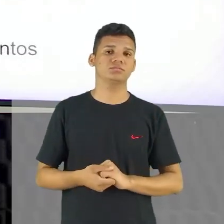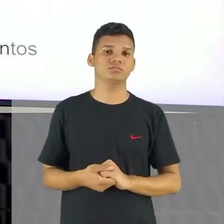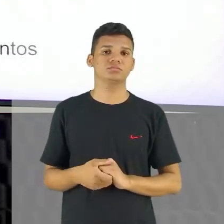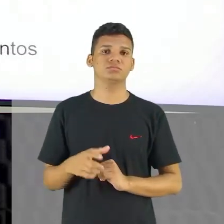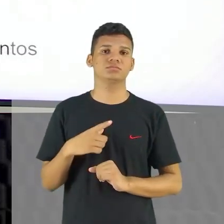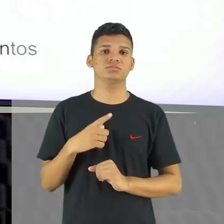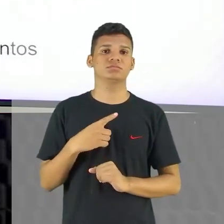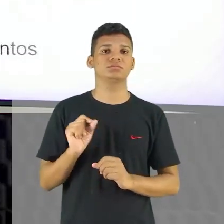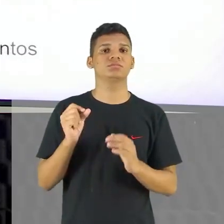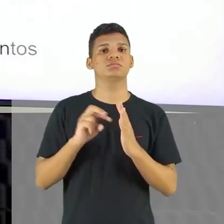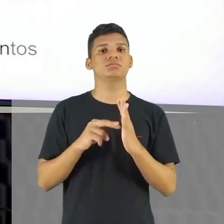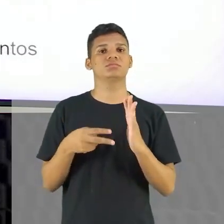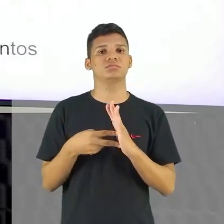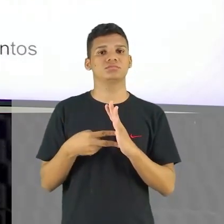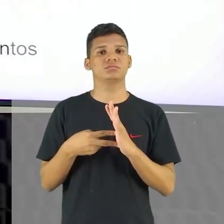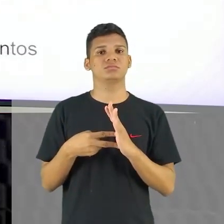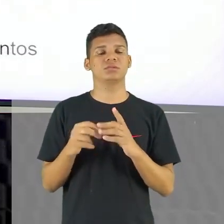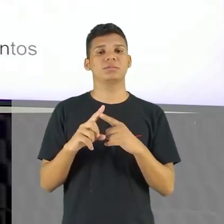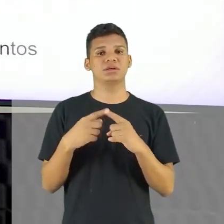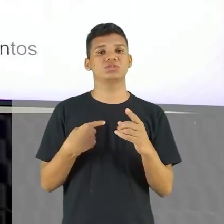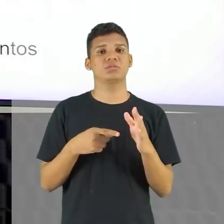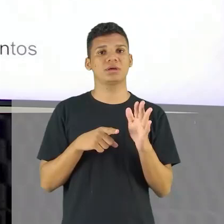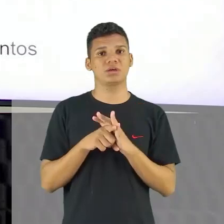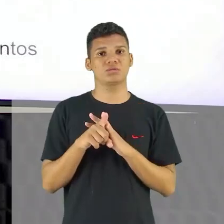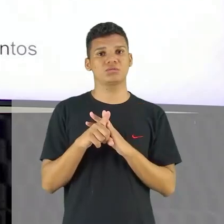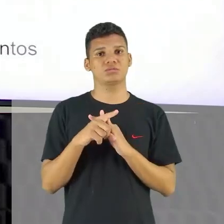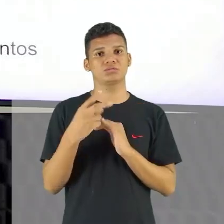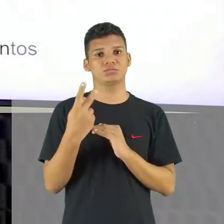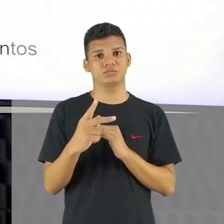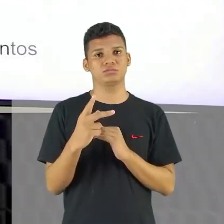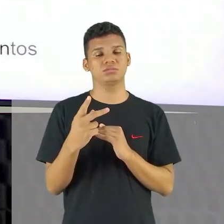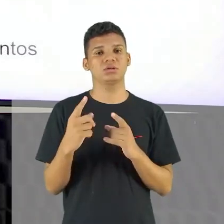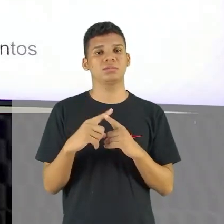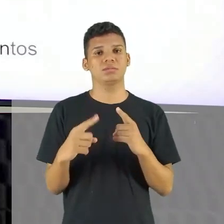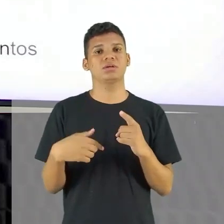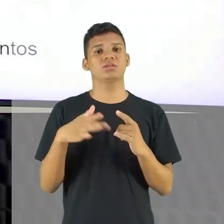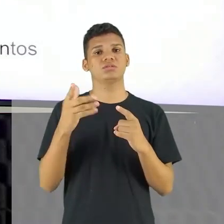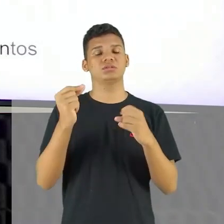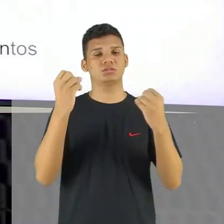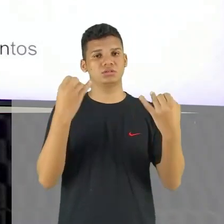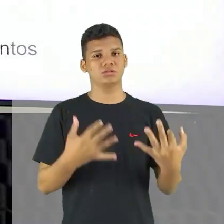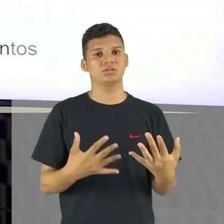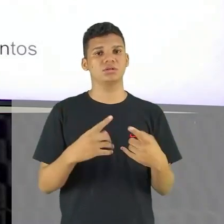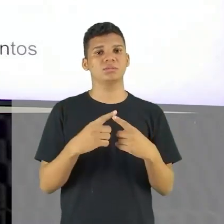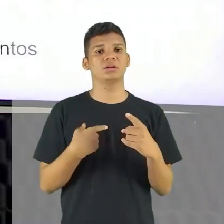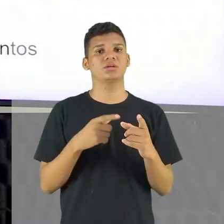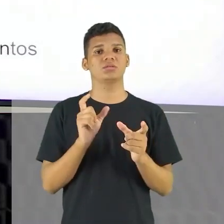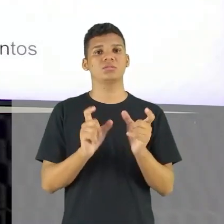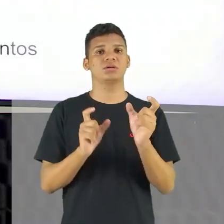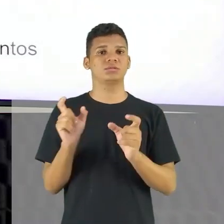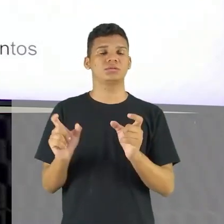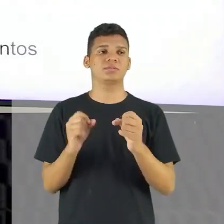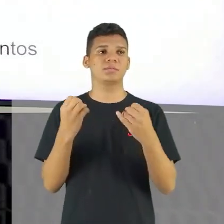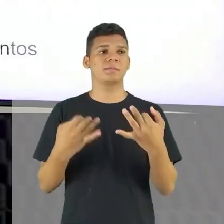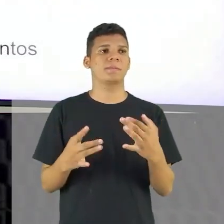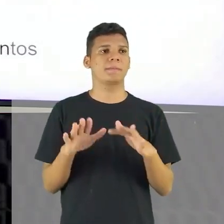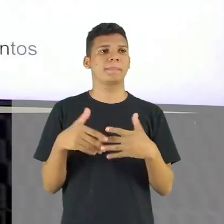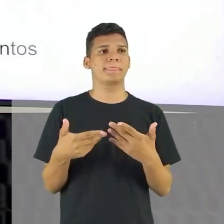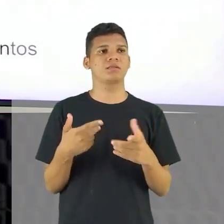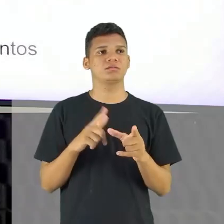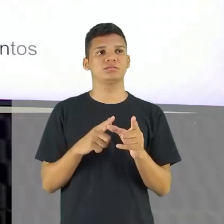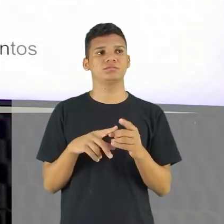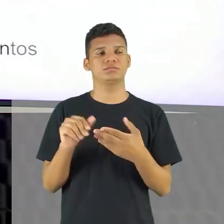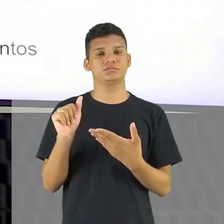traz uma imagem de... Aí eu pergunto para você, agora é contigo, eu já dei aqui a explicada nos versos. Constância